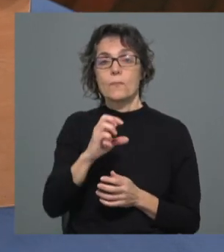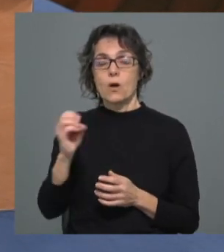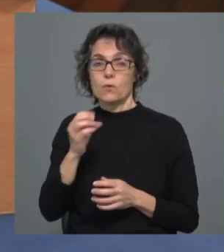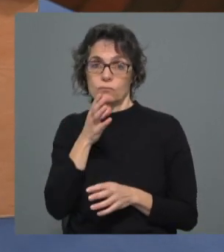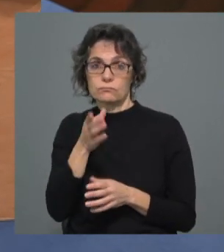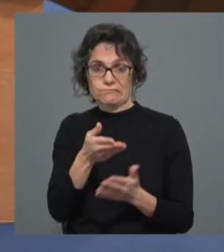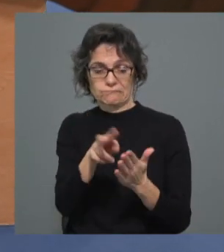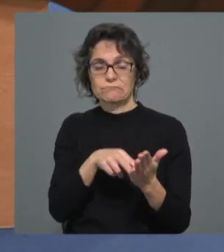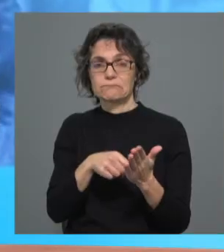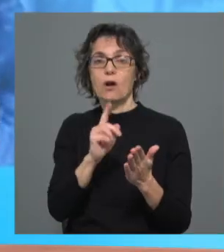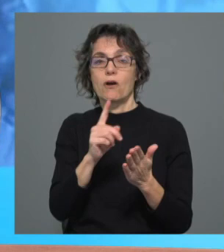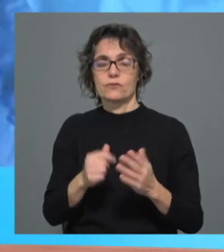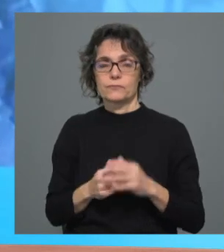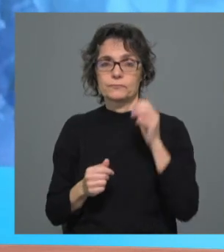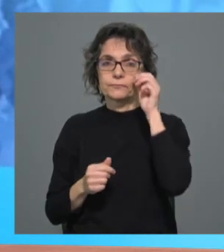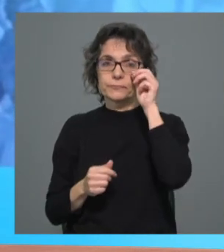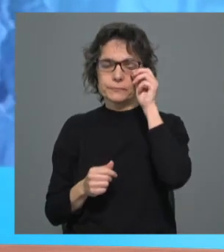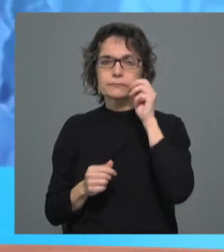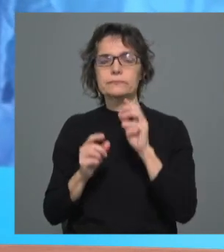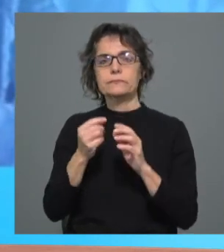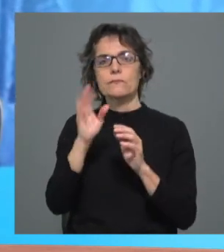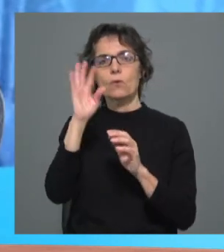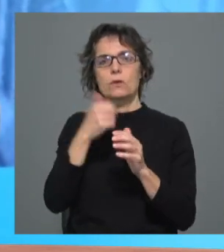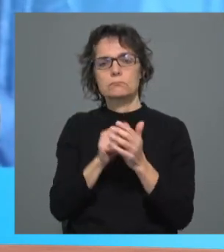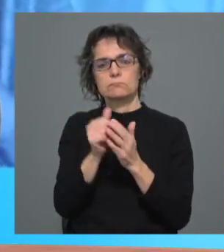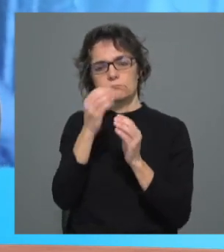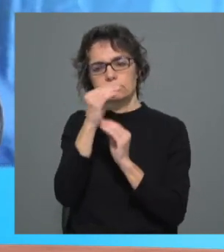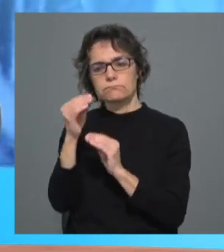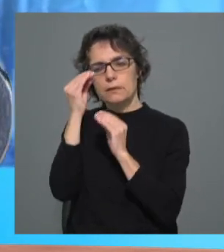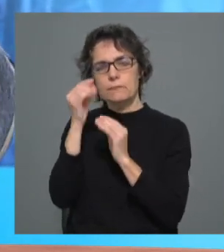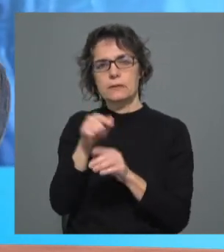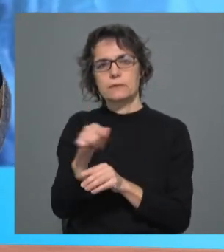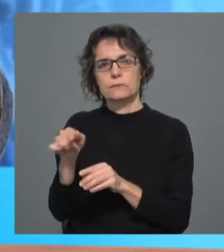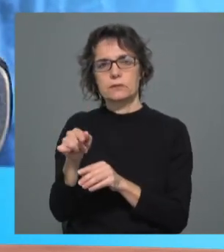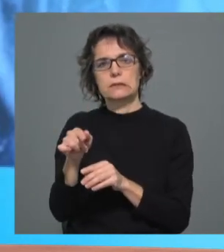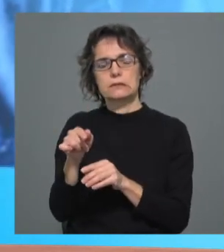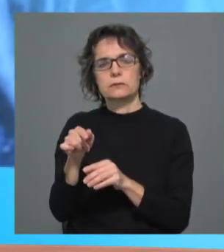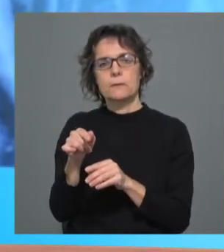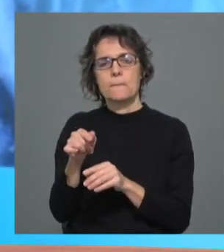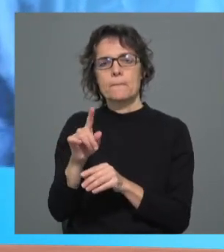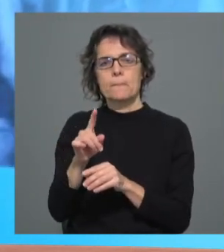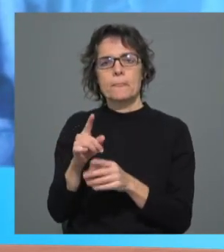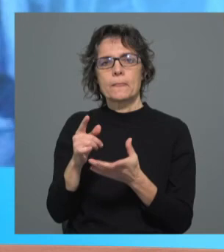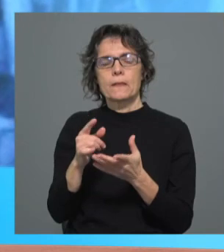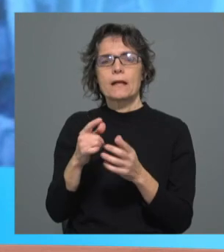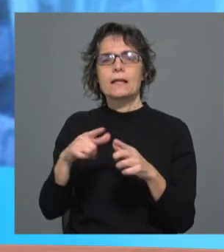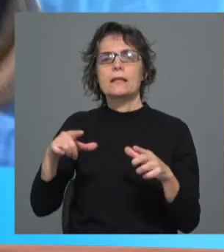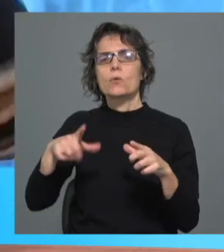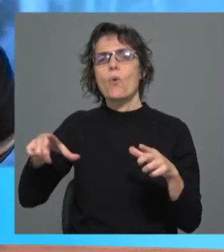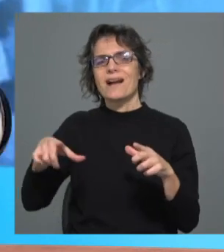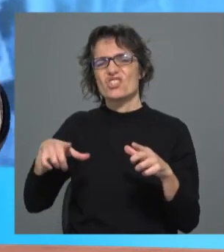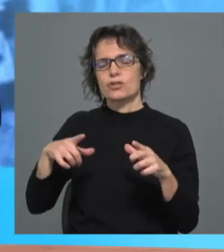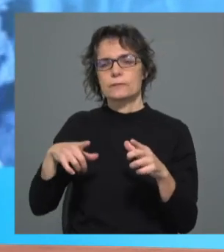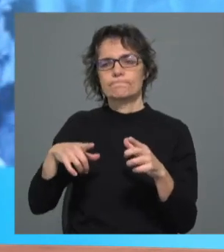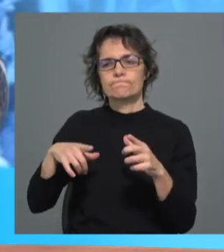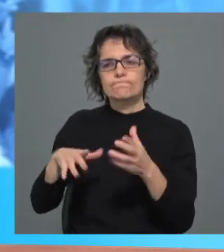fundamentalmente, que a evangelização não é o resultado da linguagem, de sublimidade